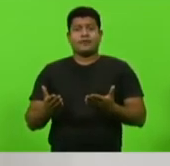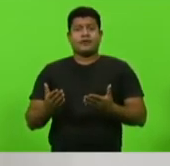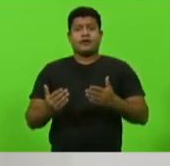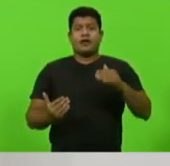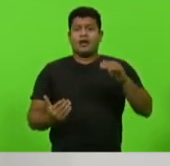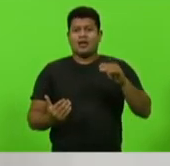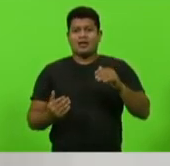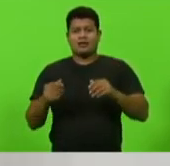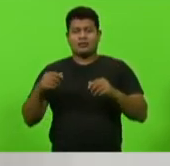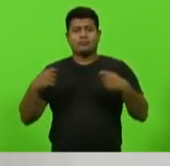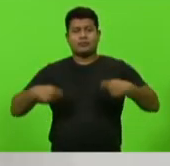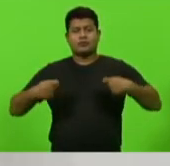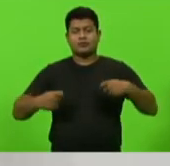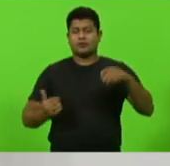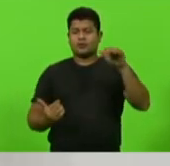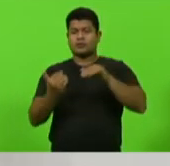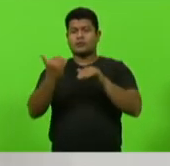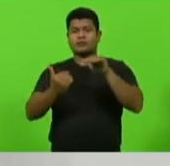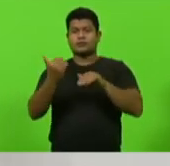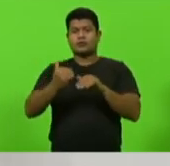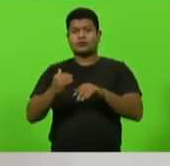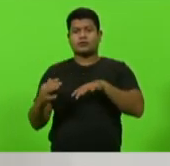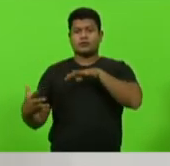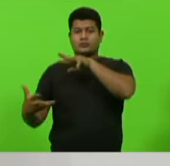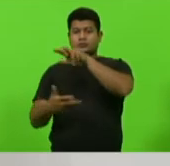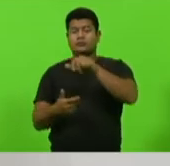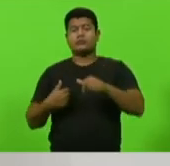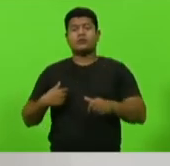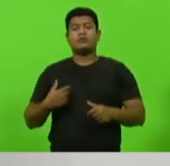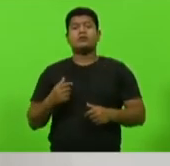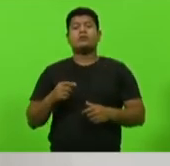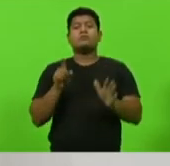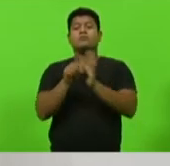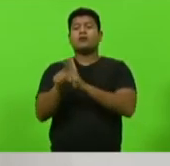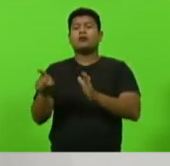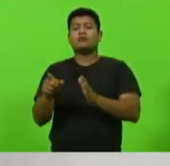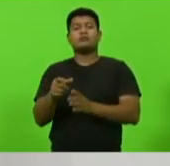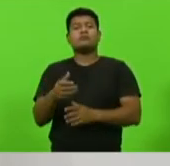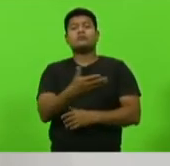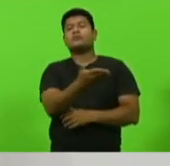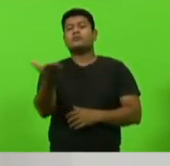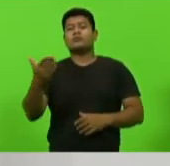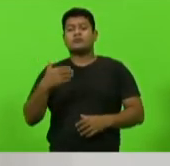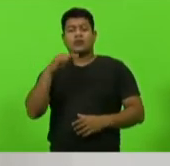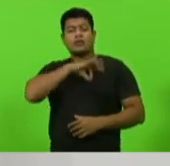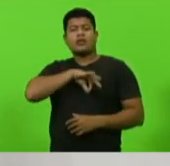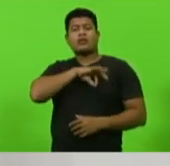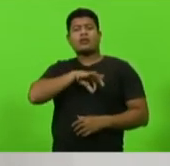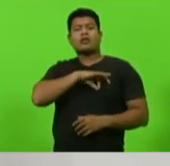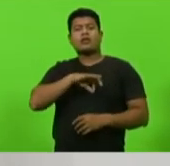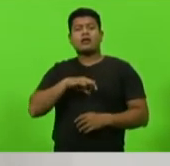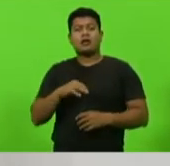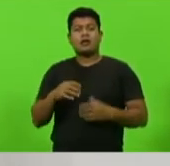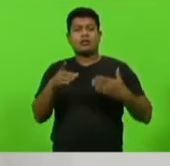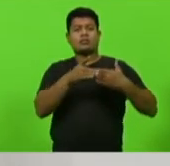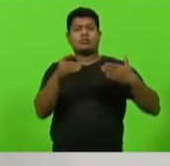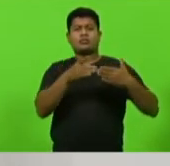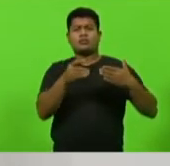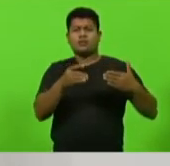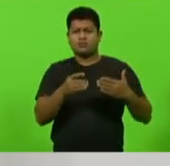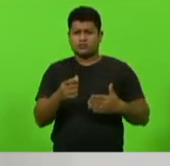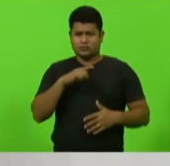internacional. Mas nós não ganhamos em dólar. Qual é o trabalhador brasileiro aqui, né, servidor dessa casa ou qualquer